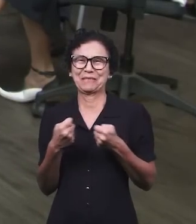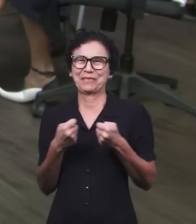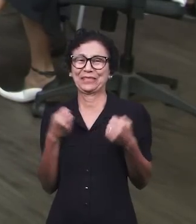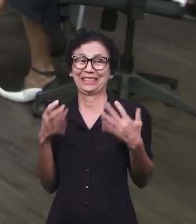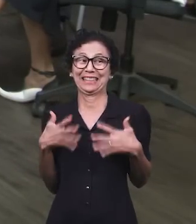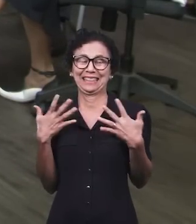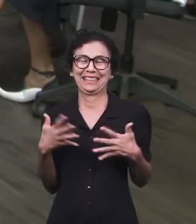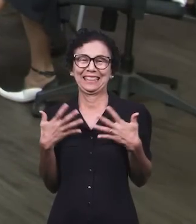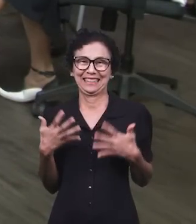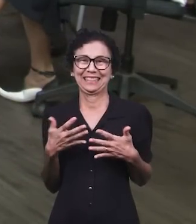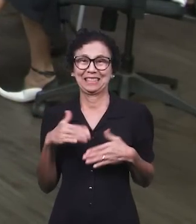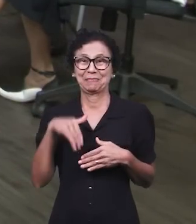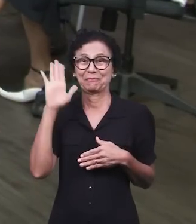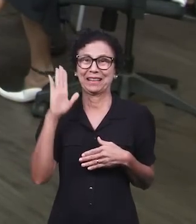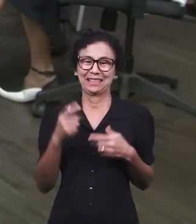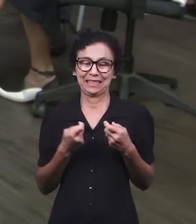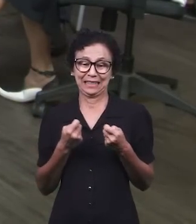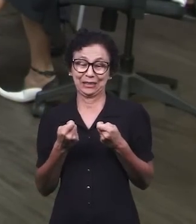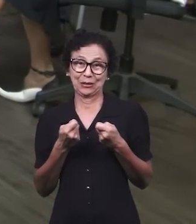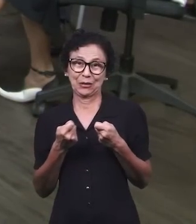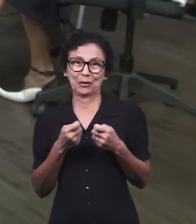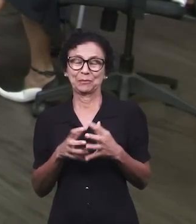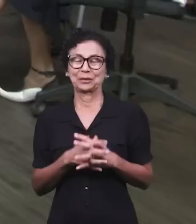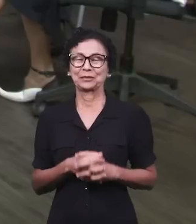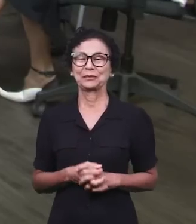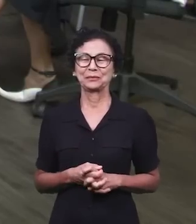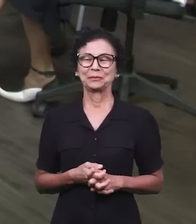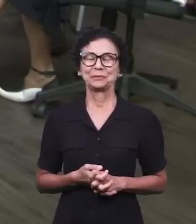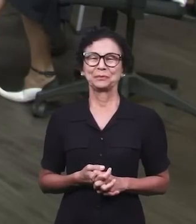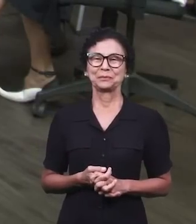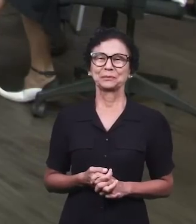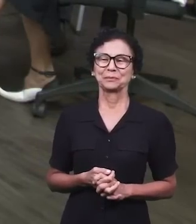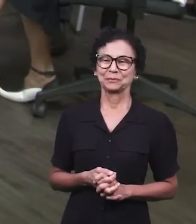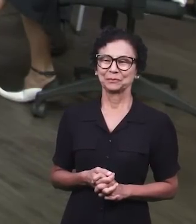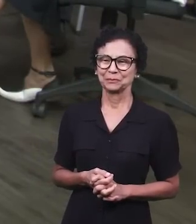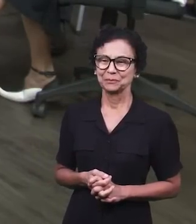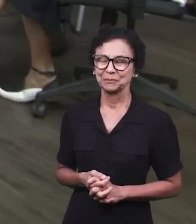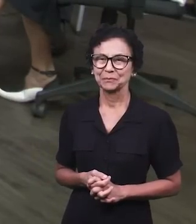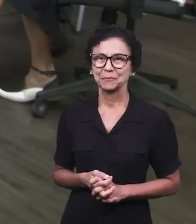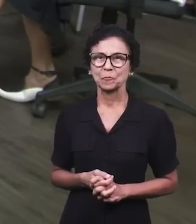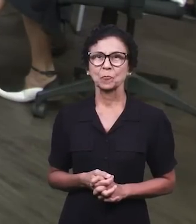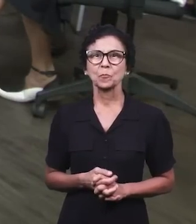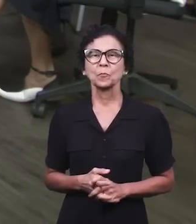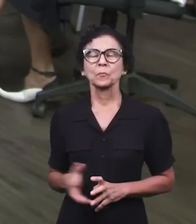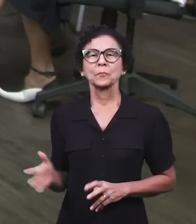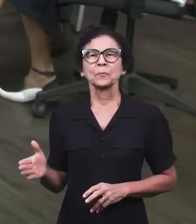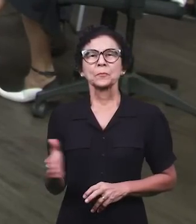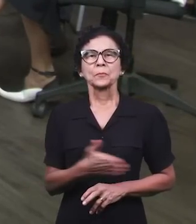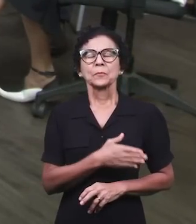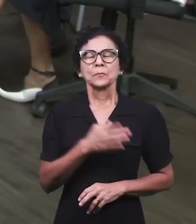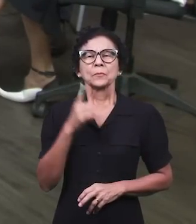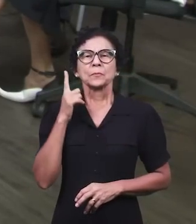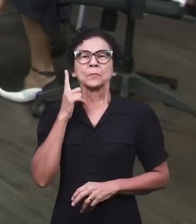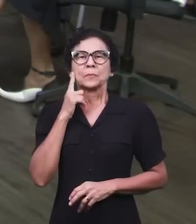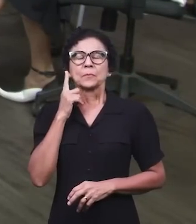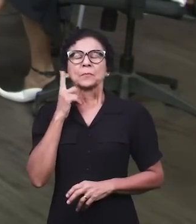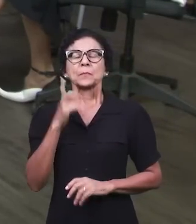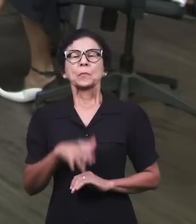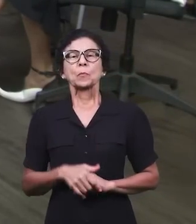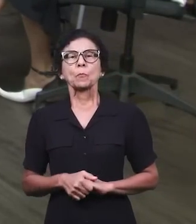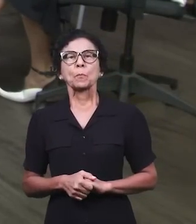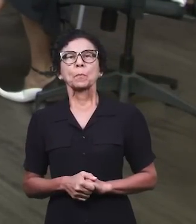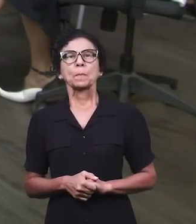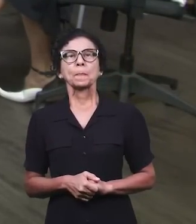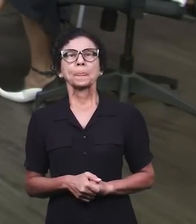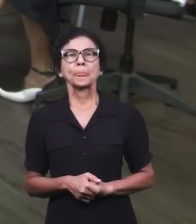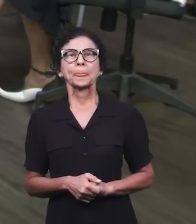será. Verdade. Ser alegre. Bom, a gente agora tem uma participação, e essa participação